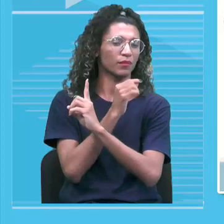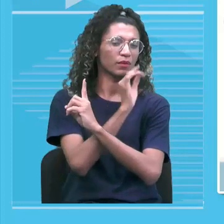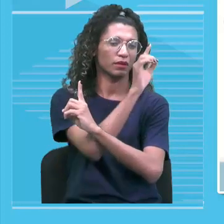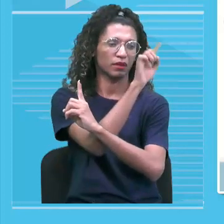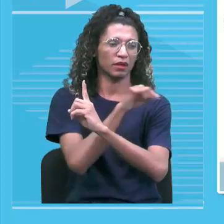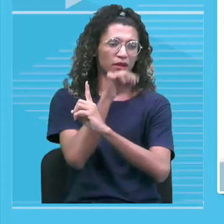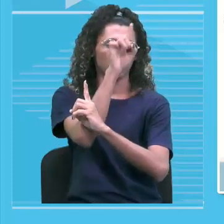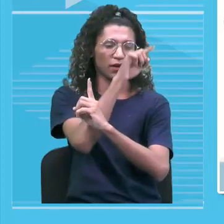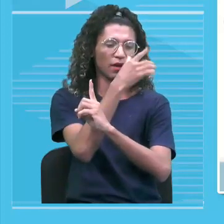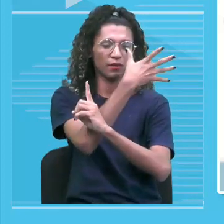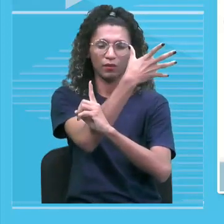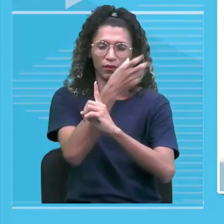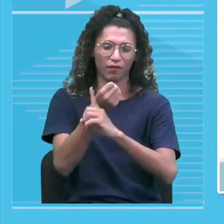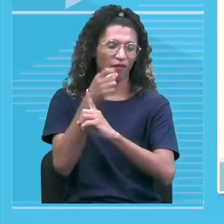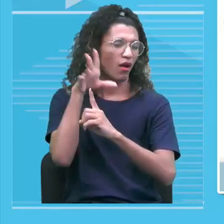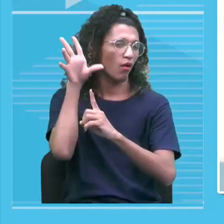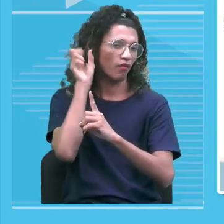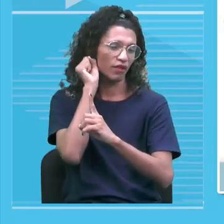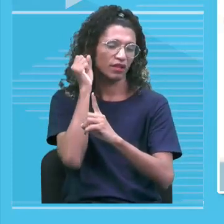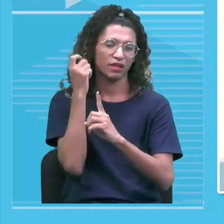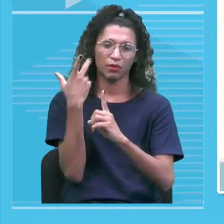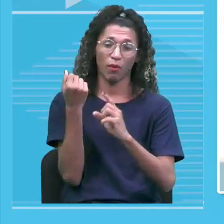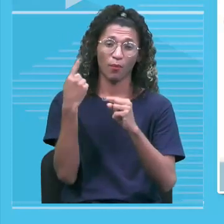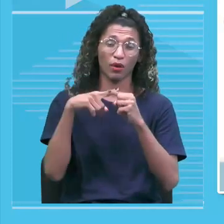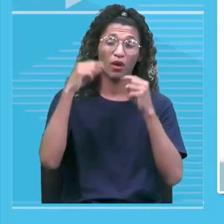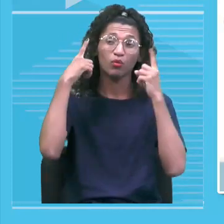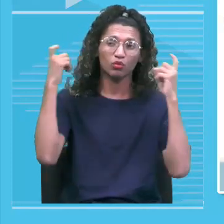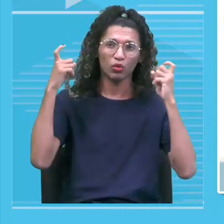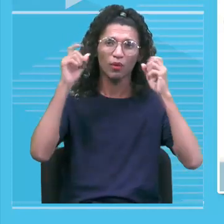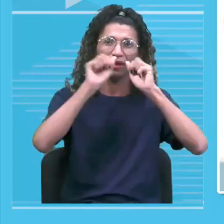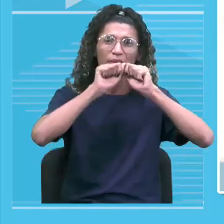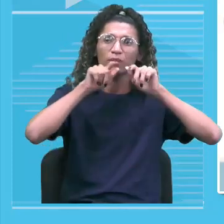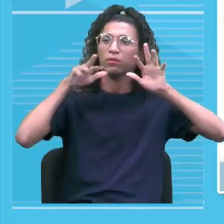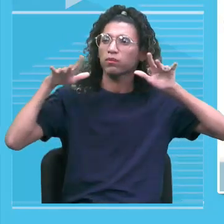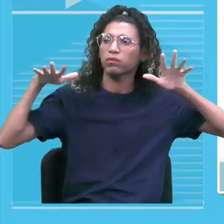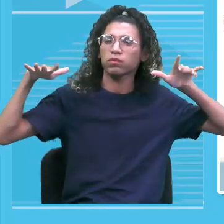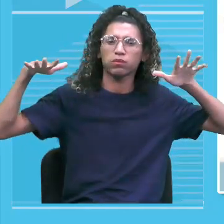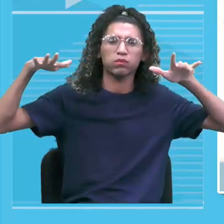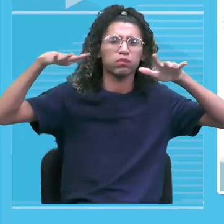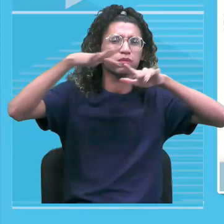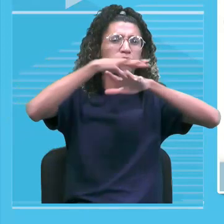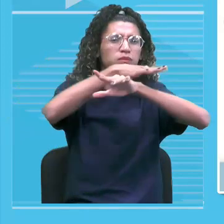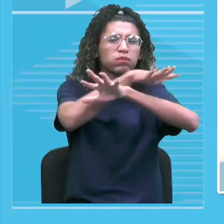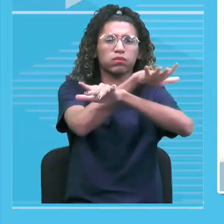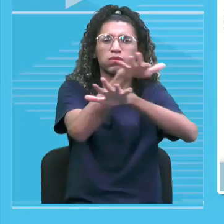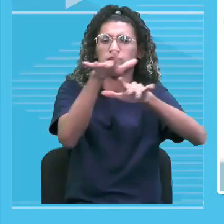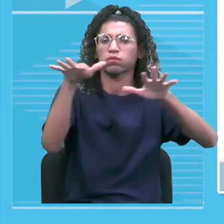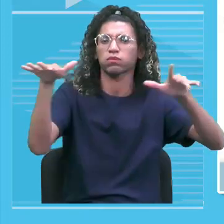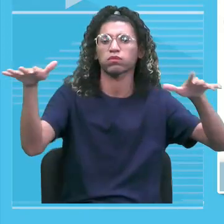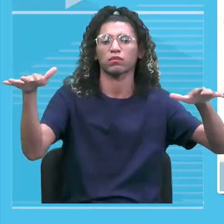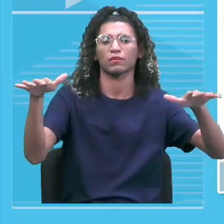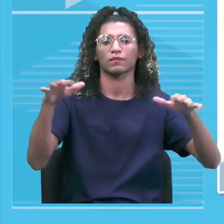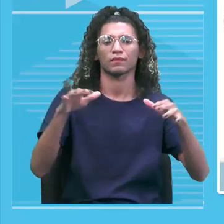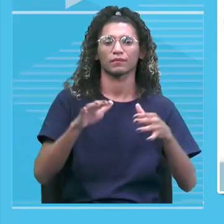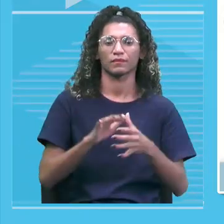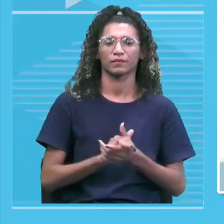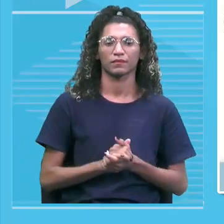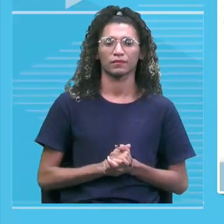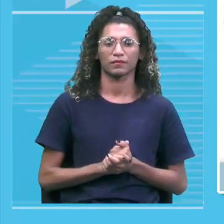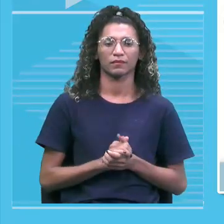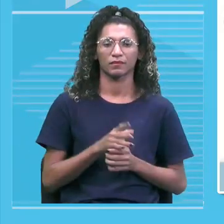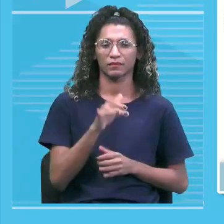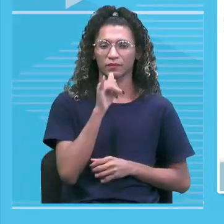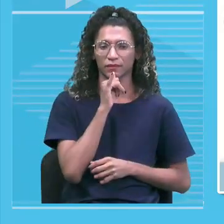se propaga por todo o ambiente aqui a luz eu estou aqui envolvido de várias